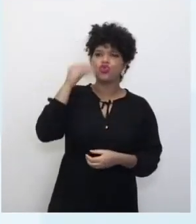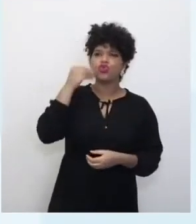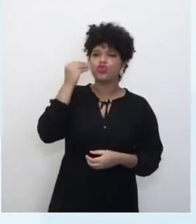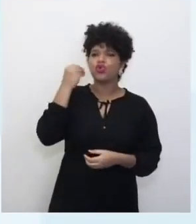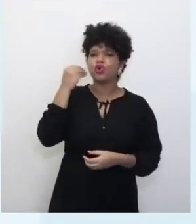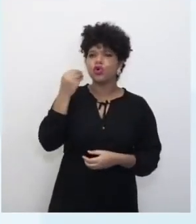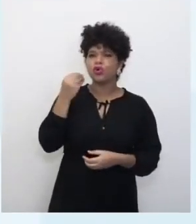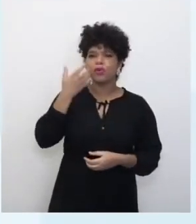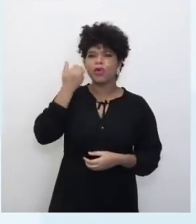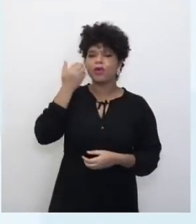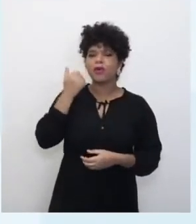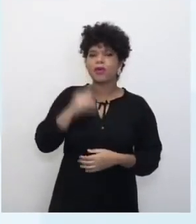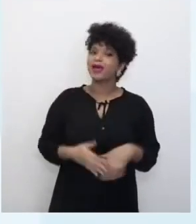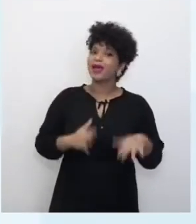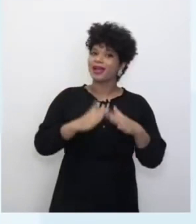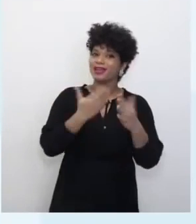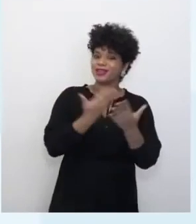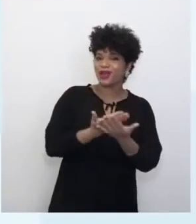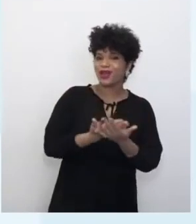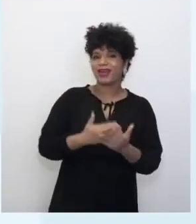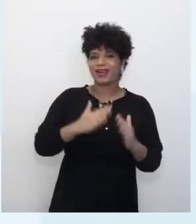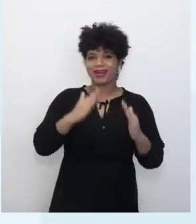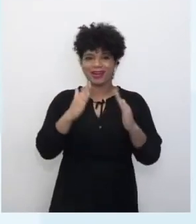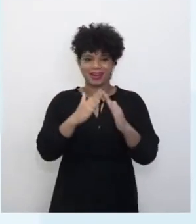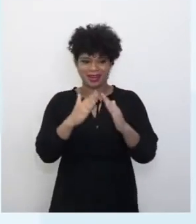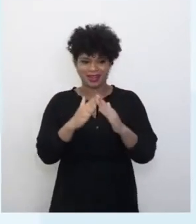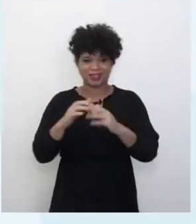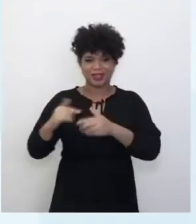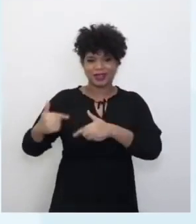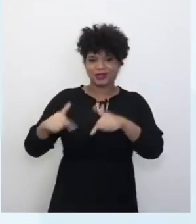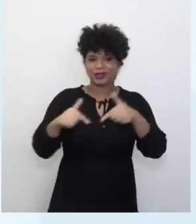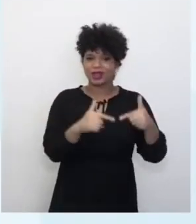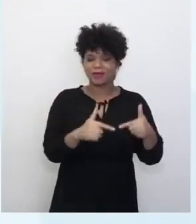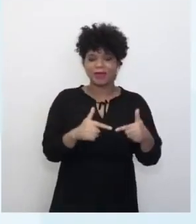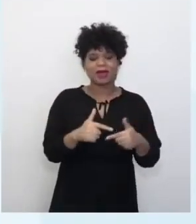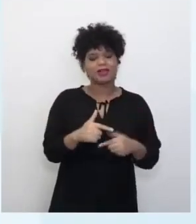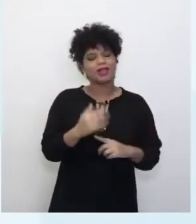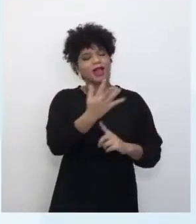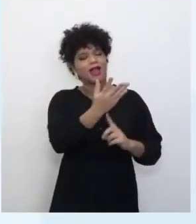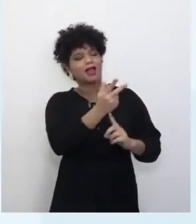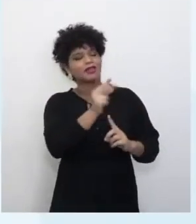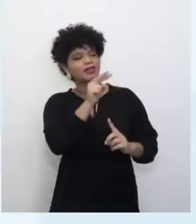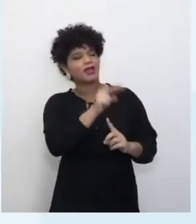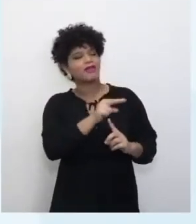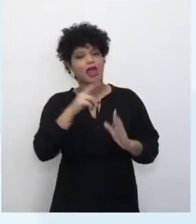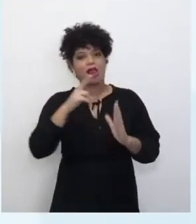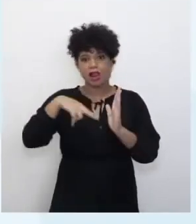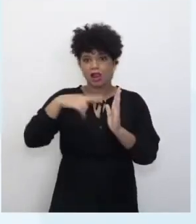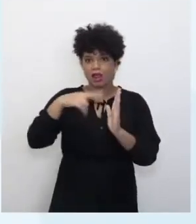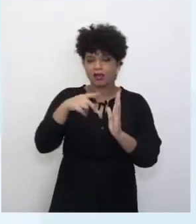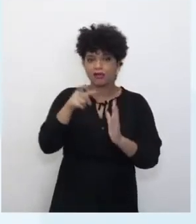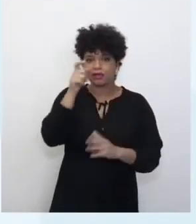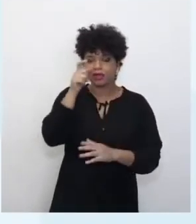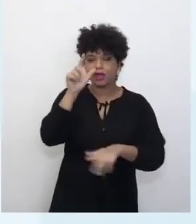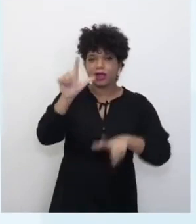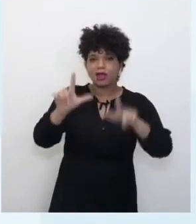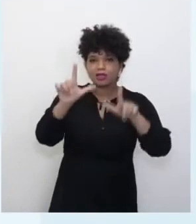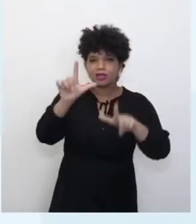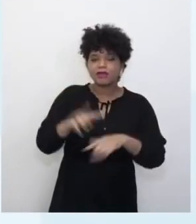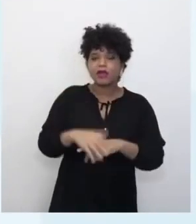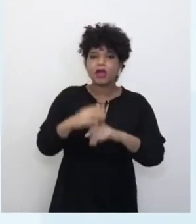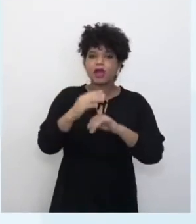no trabalho, em casa, na apreciação das artes, na leitura de um livro, ao assistir à TV, ao acessar